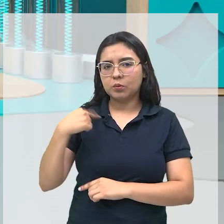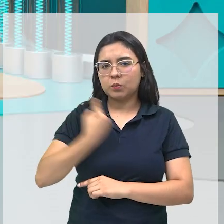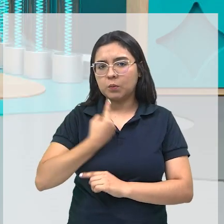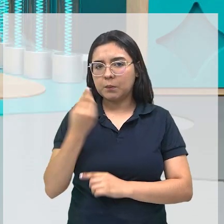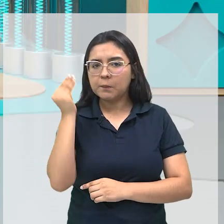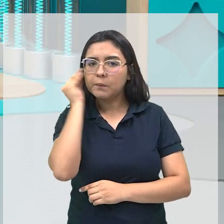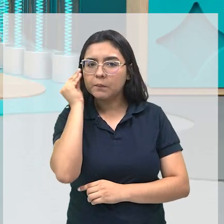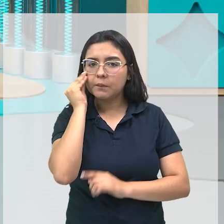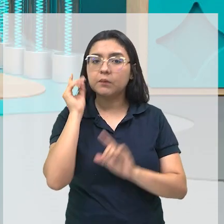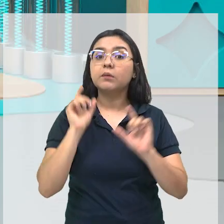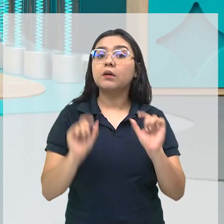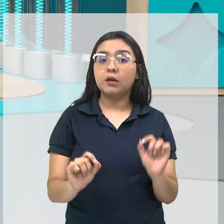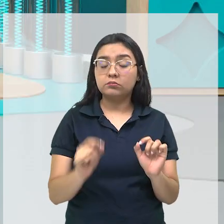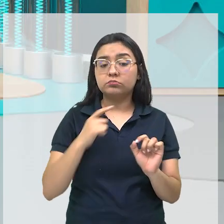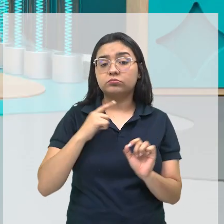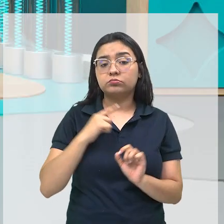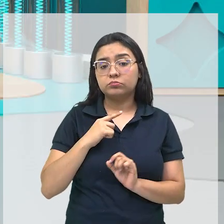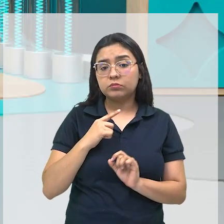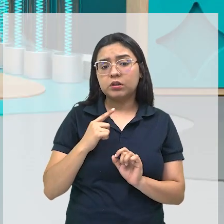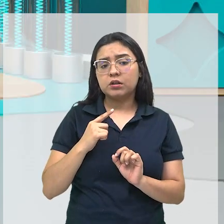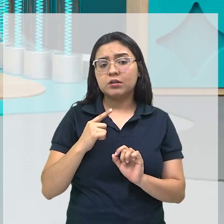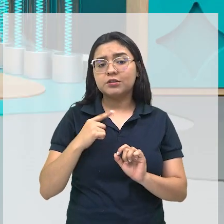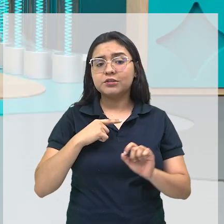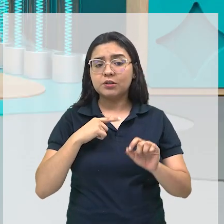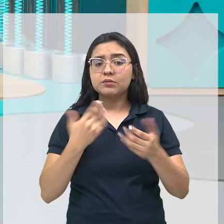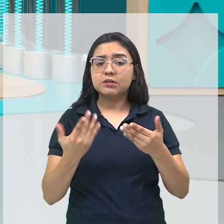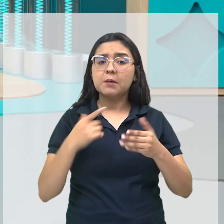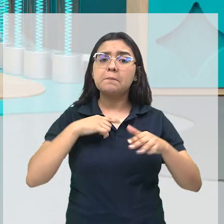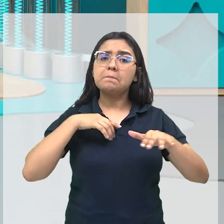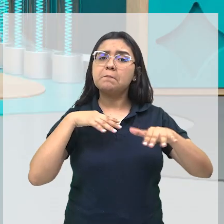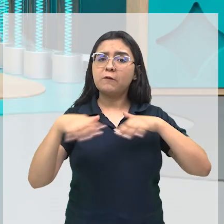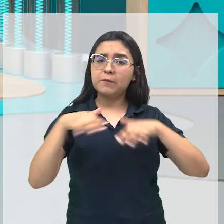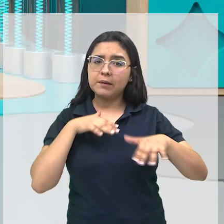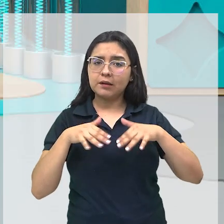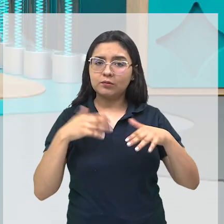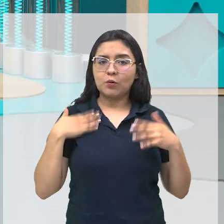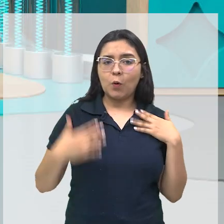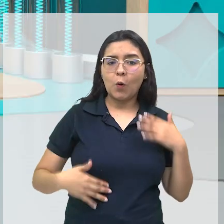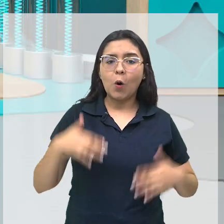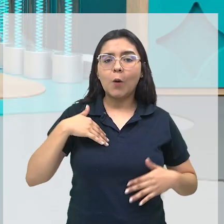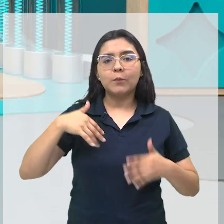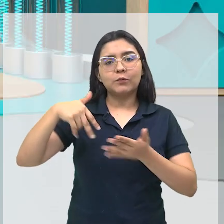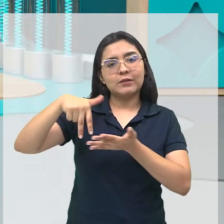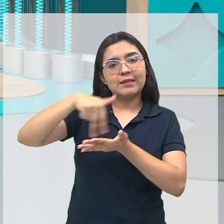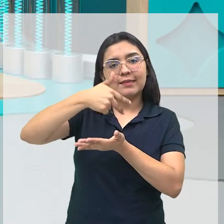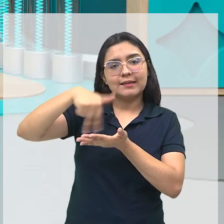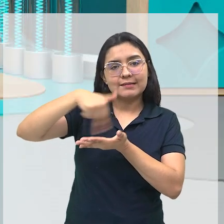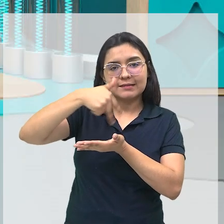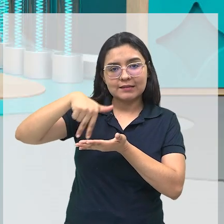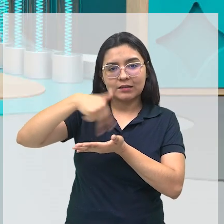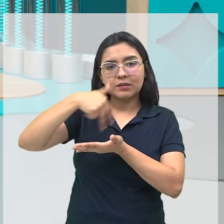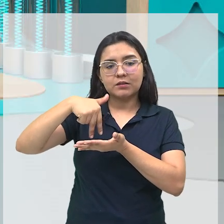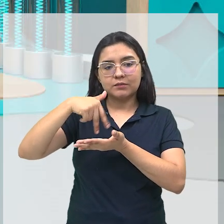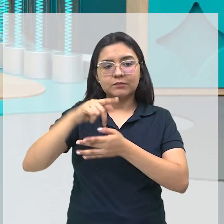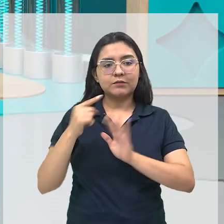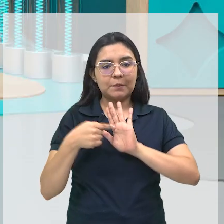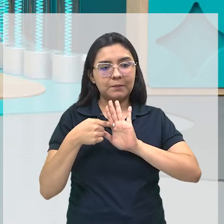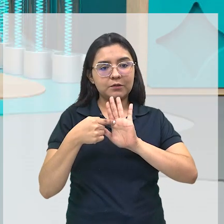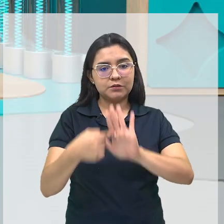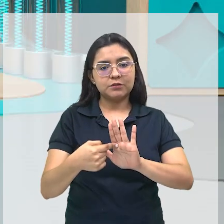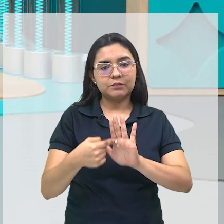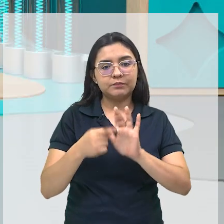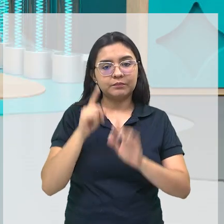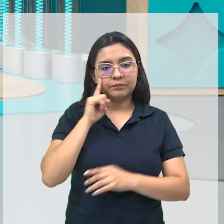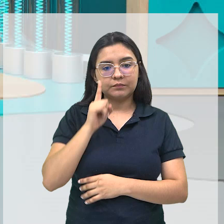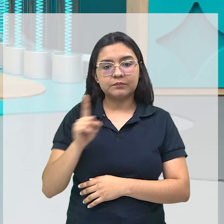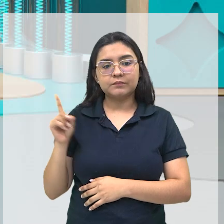observar que aparentemente eles estão, de alguma forma, mexendo seus corpos, estão dançando, estão realizando o que aparece para nós